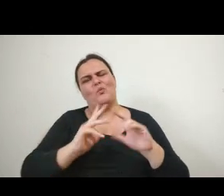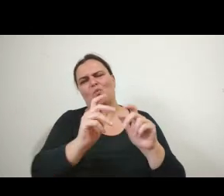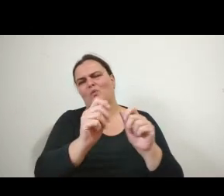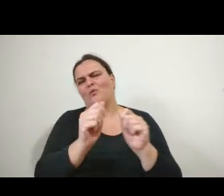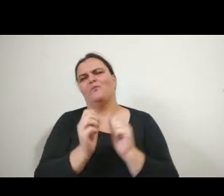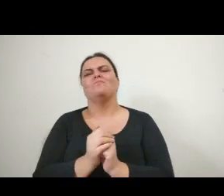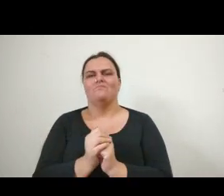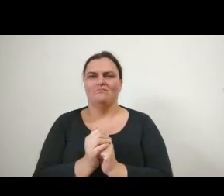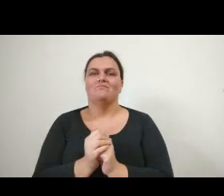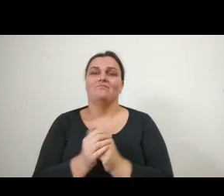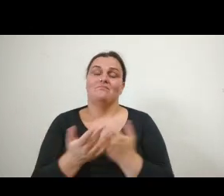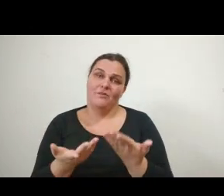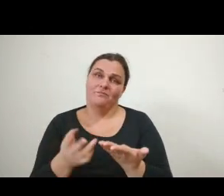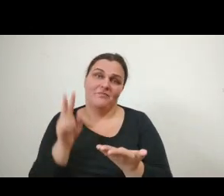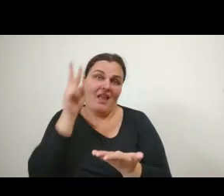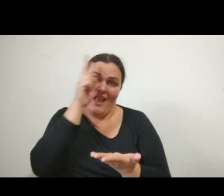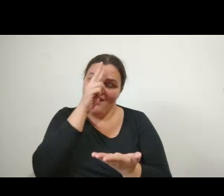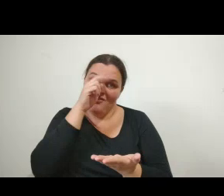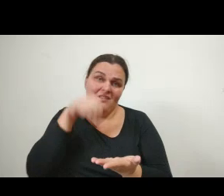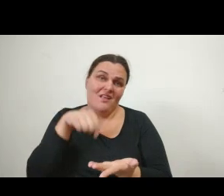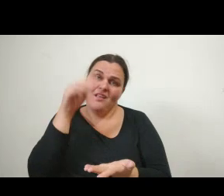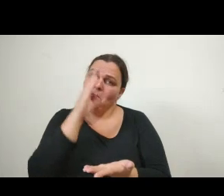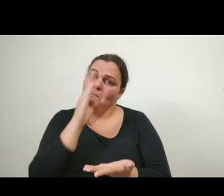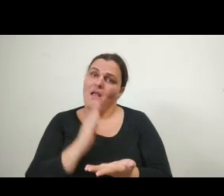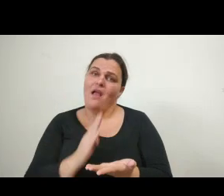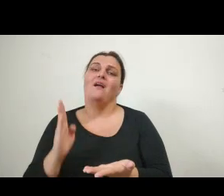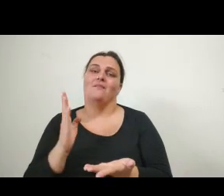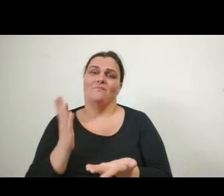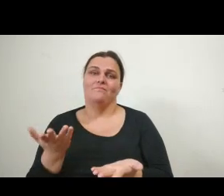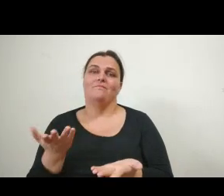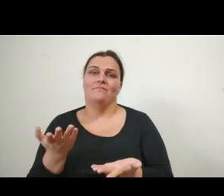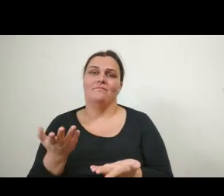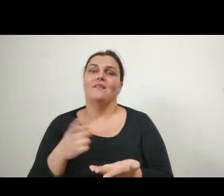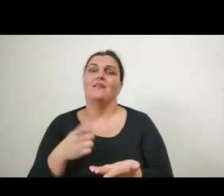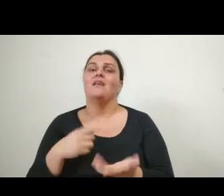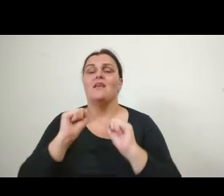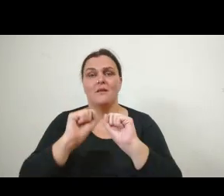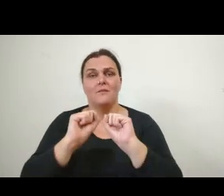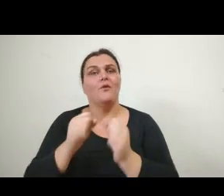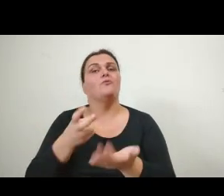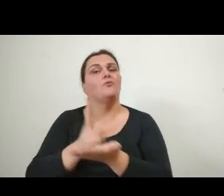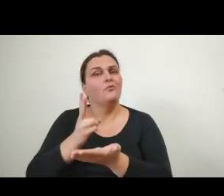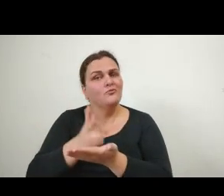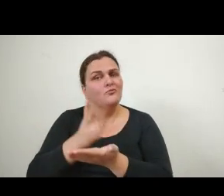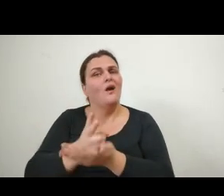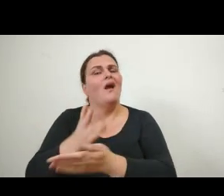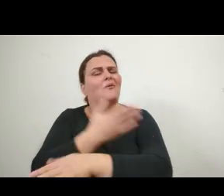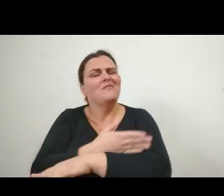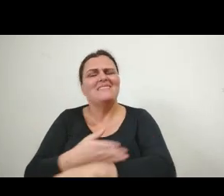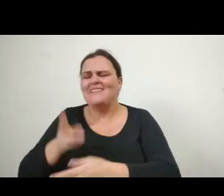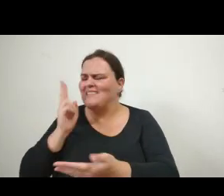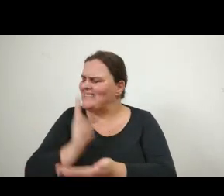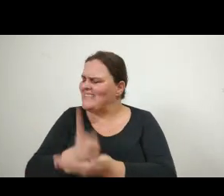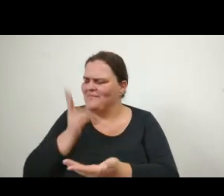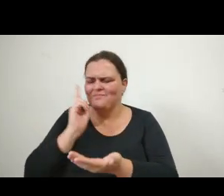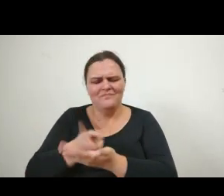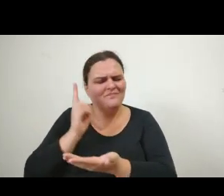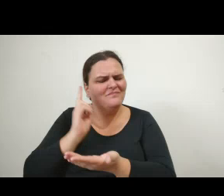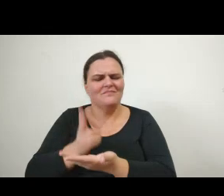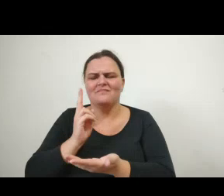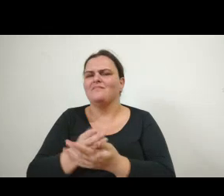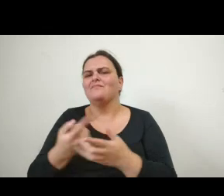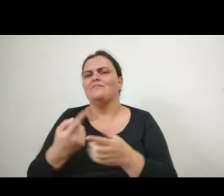mas podem ficar mais frequentes daqui para frente com, né, as mudanças climáticas,